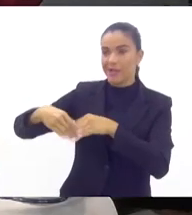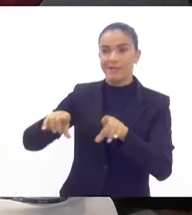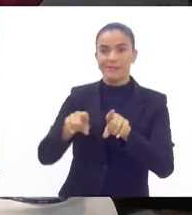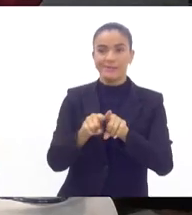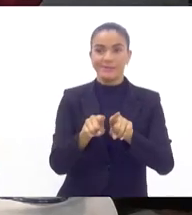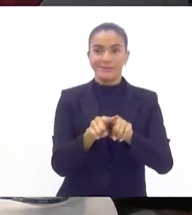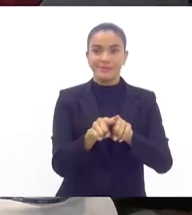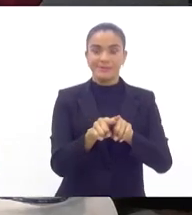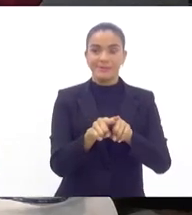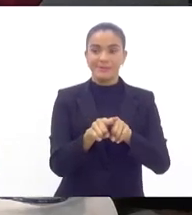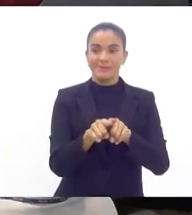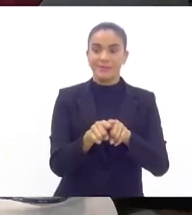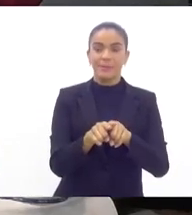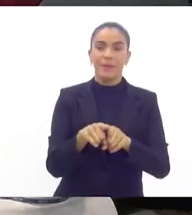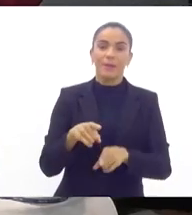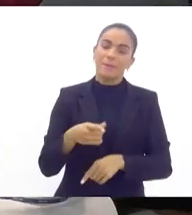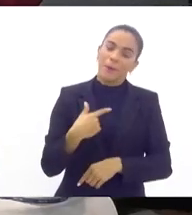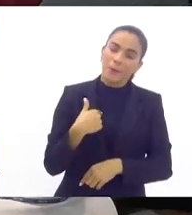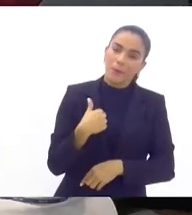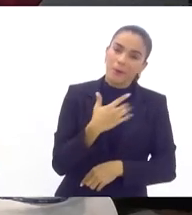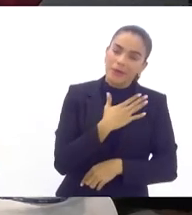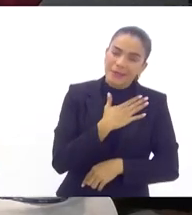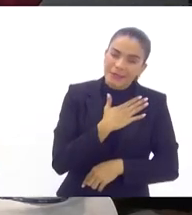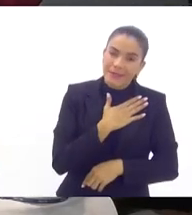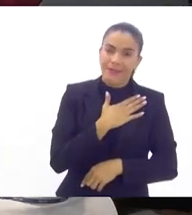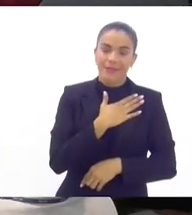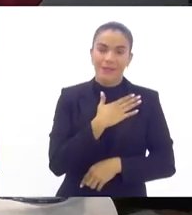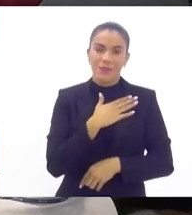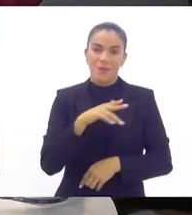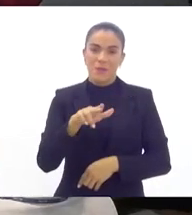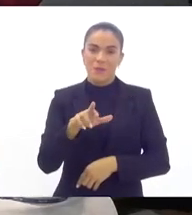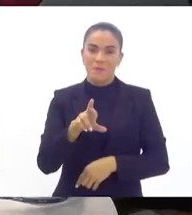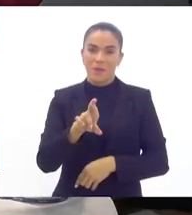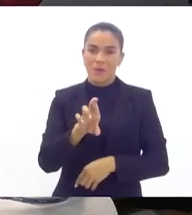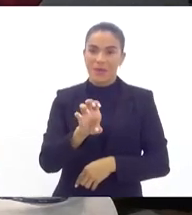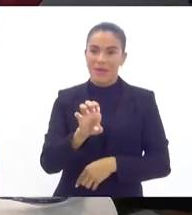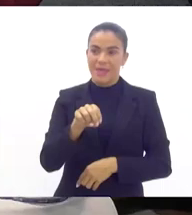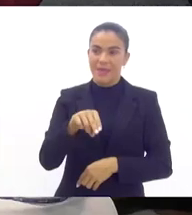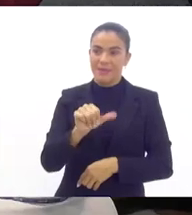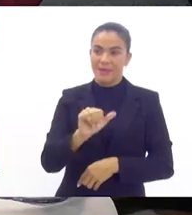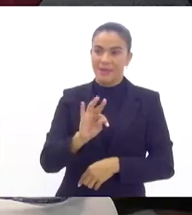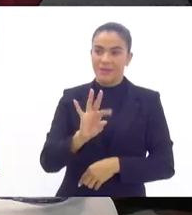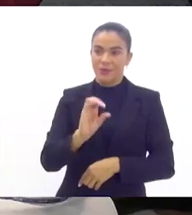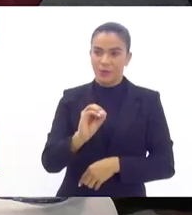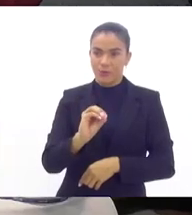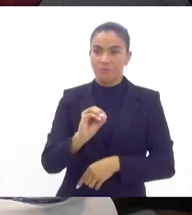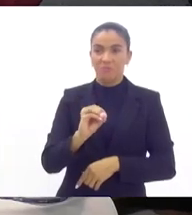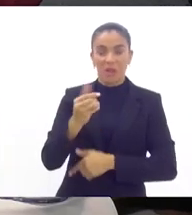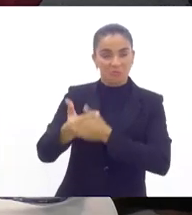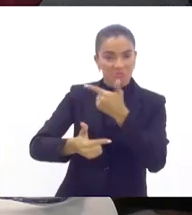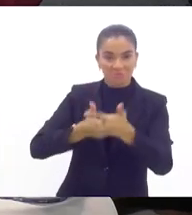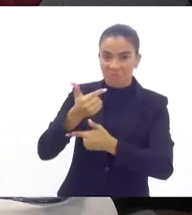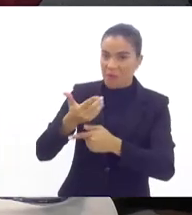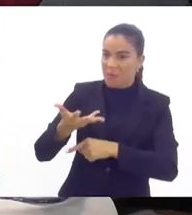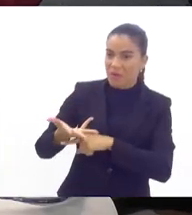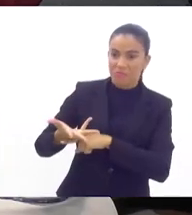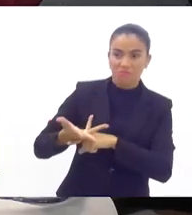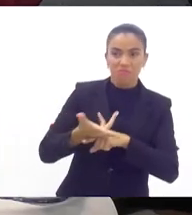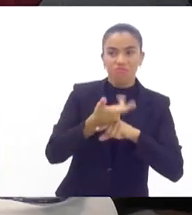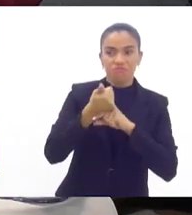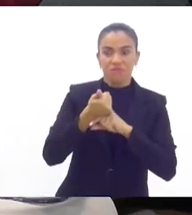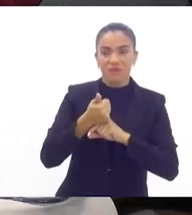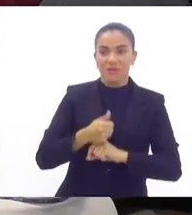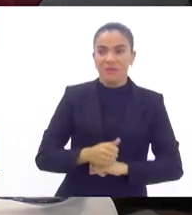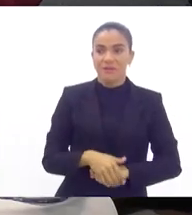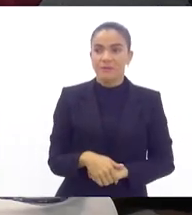é o meu querido meu querido irmão Renato cumprimentando pelo brilhante trabalho que você tem feito